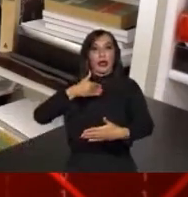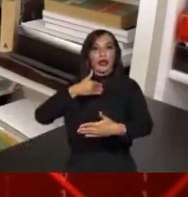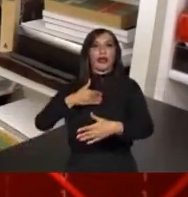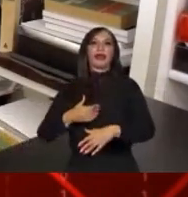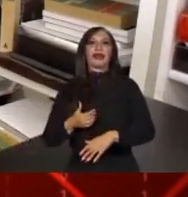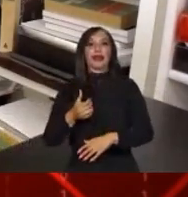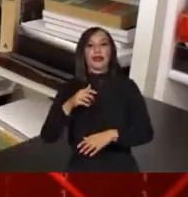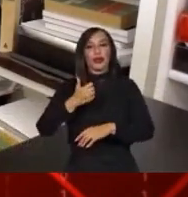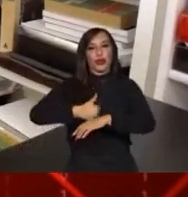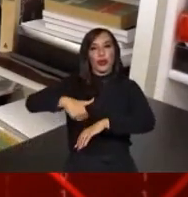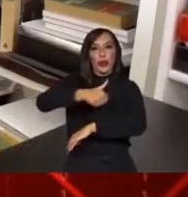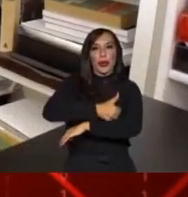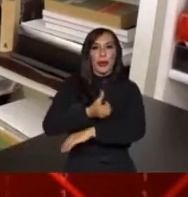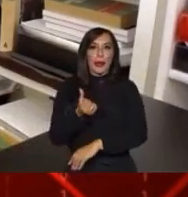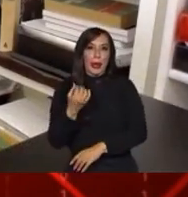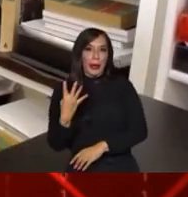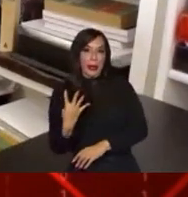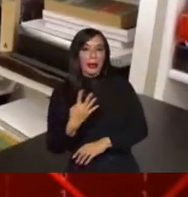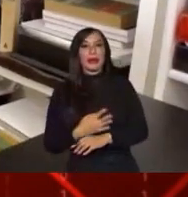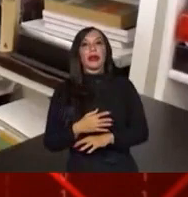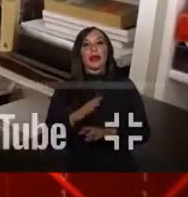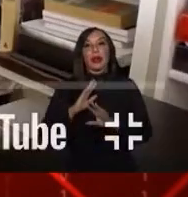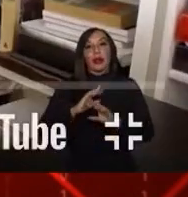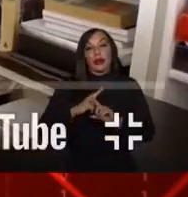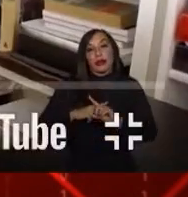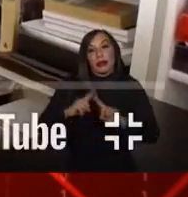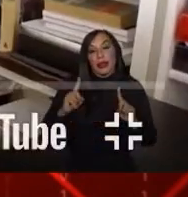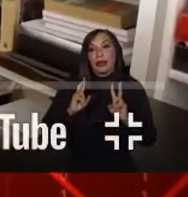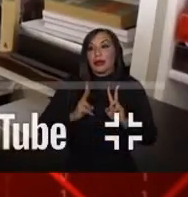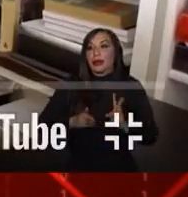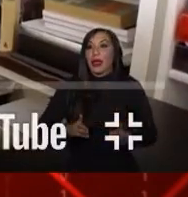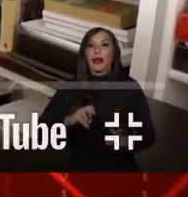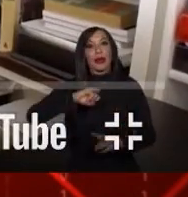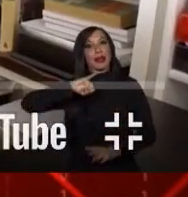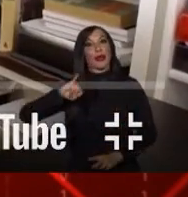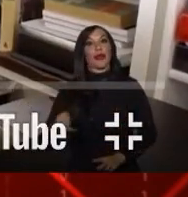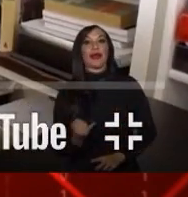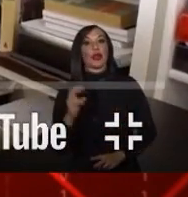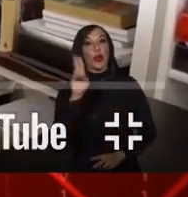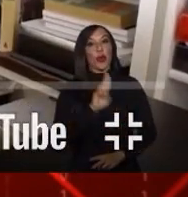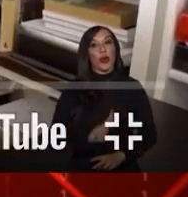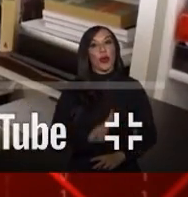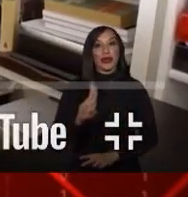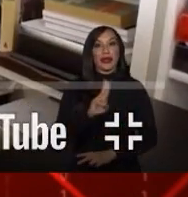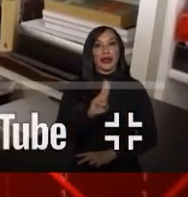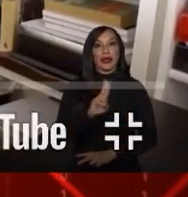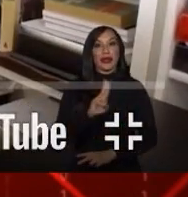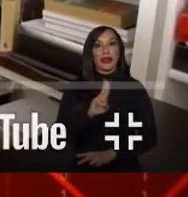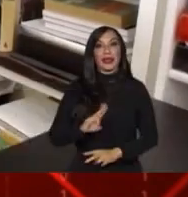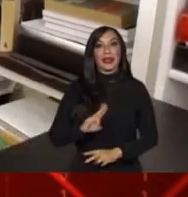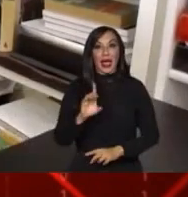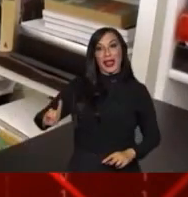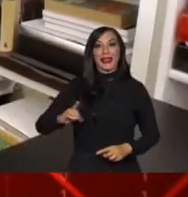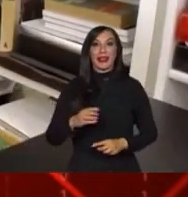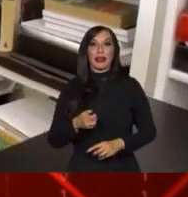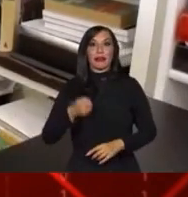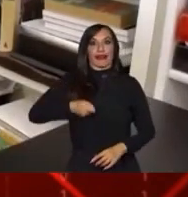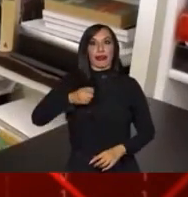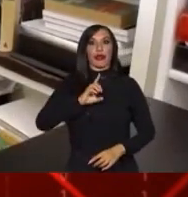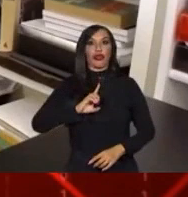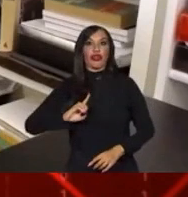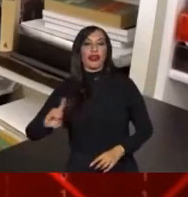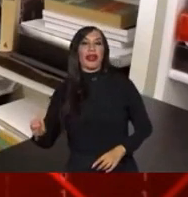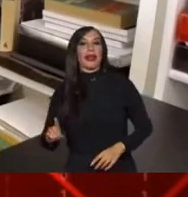do golpe de 64. Então, é sempre um recurso utilizado pela direita, pela